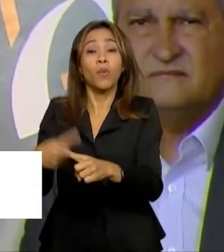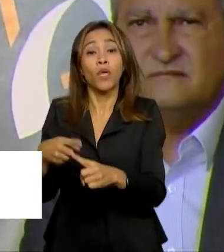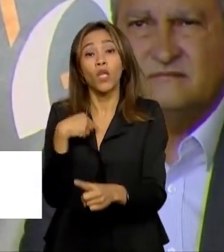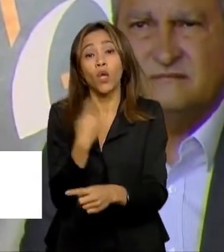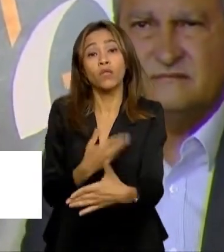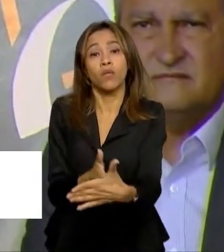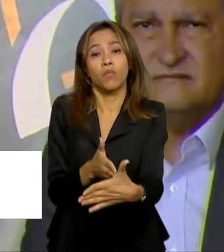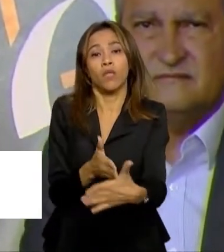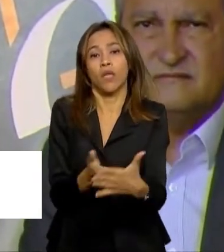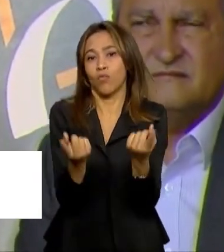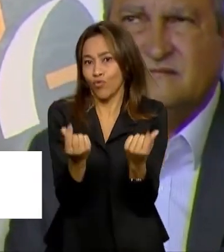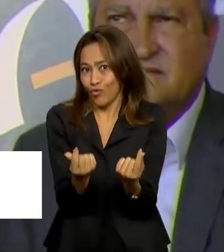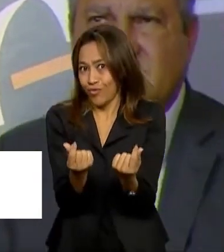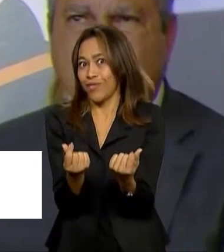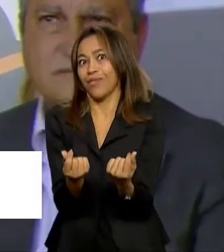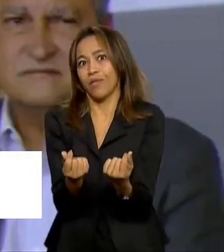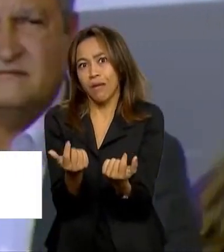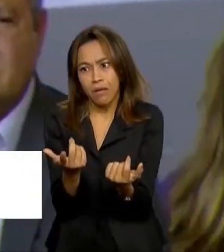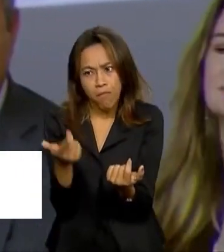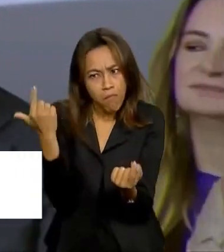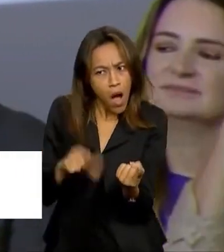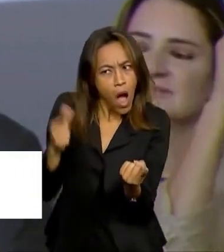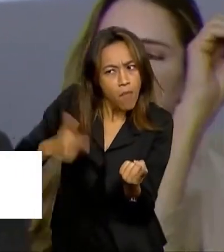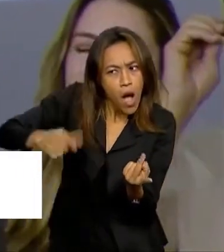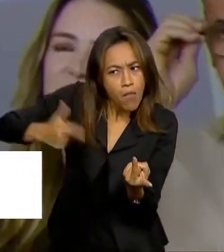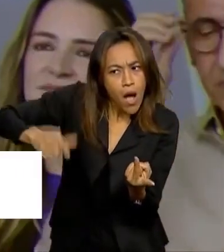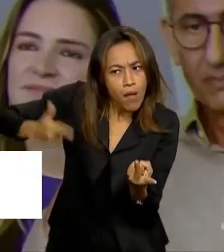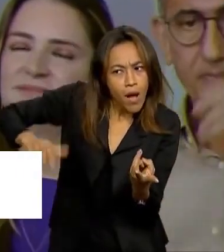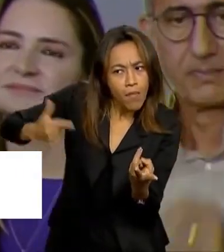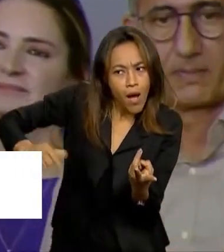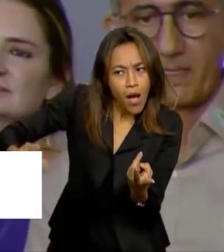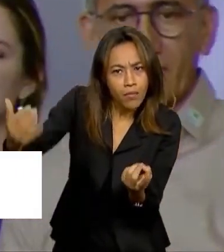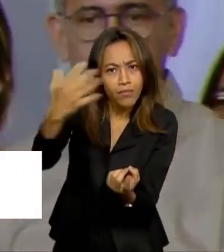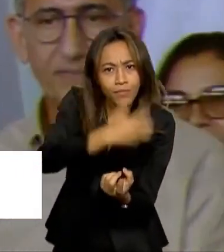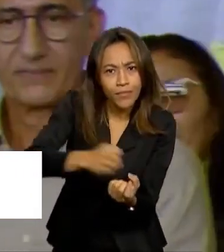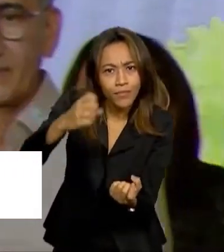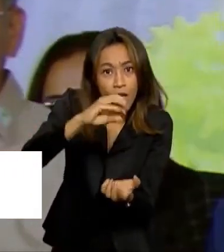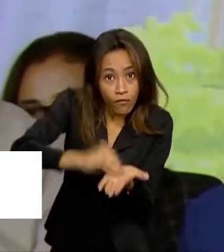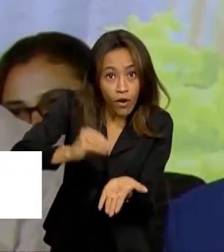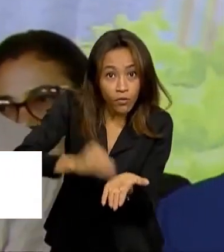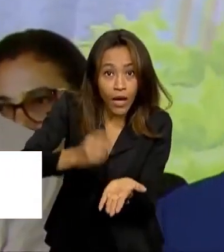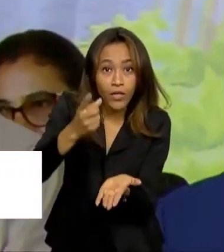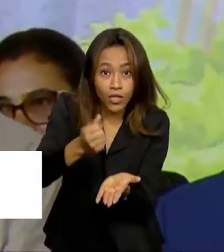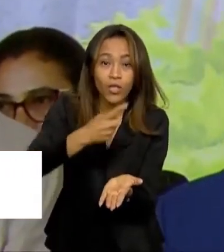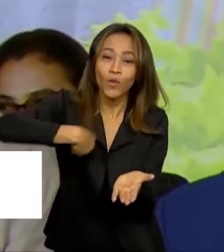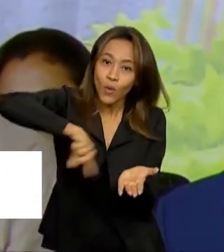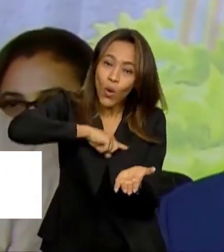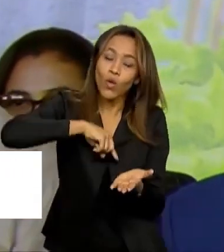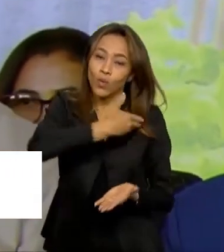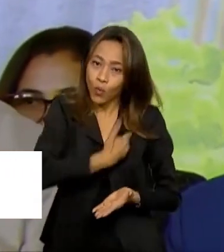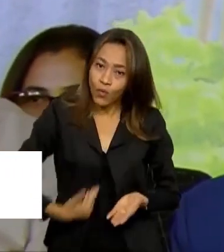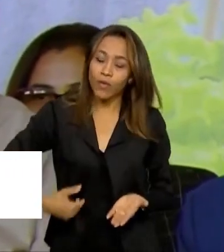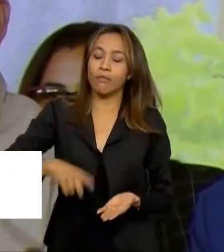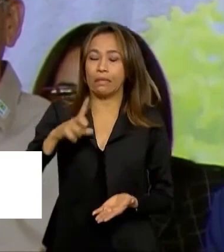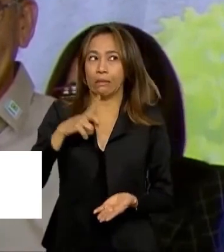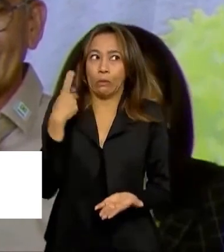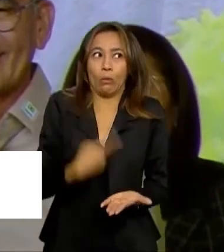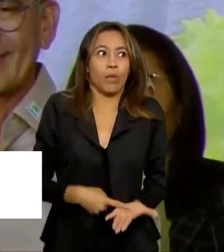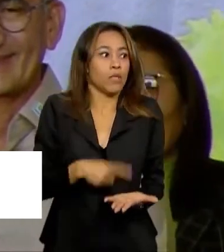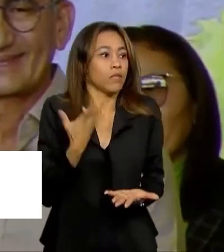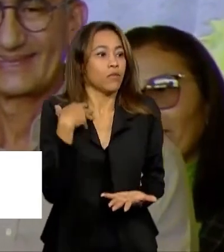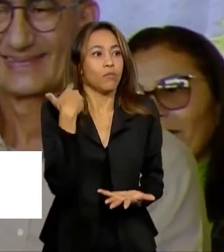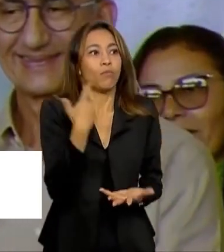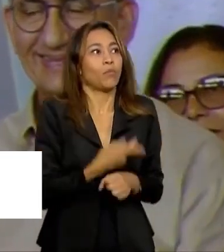de dinheiro. Mas se tiver mais gente pegando e faltar dinheiro, a gente é obrigado a arrumar mais